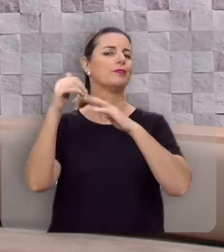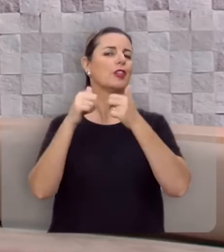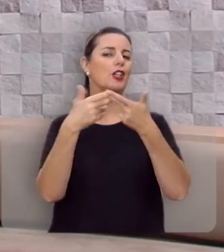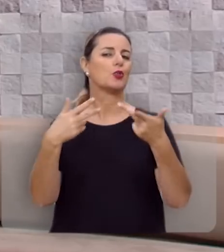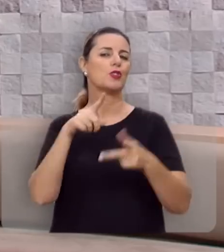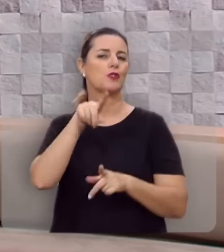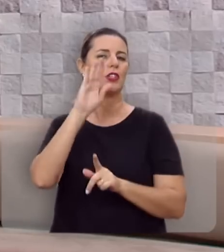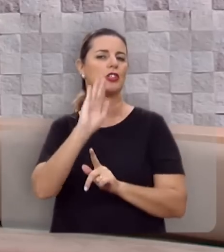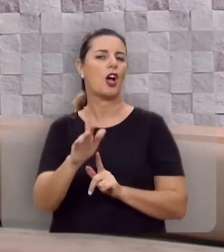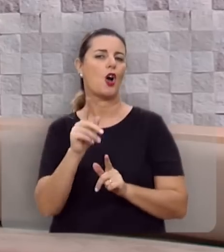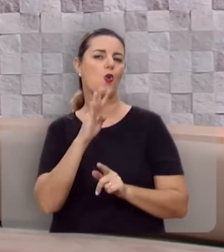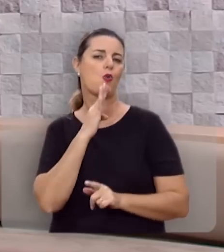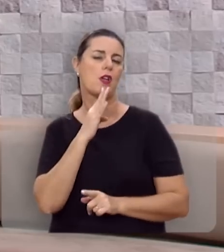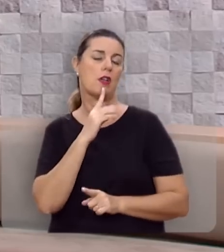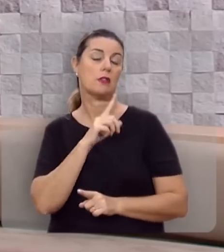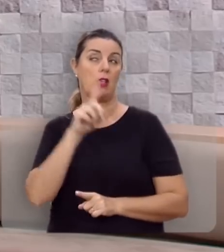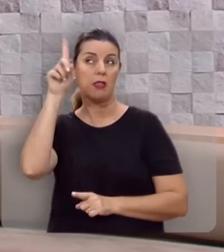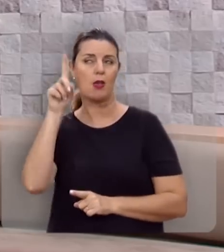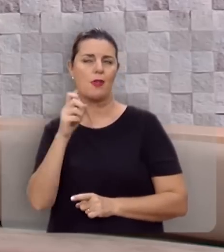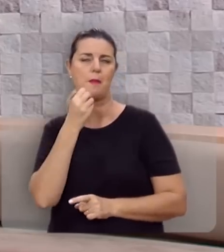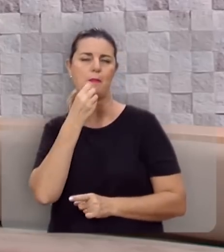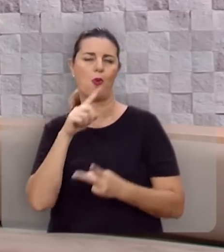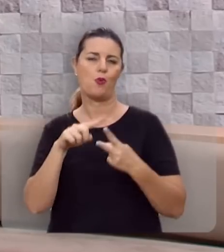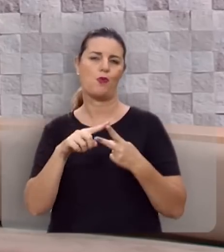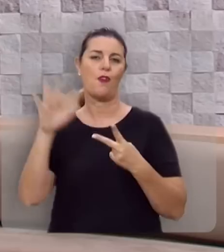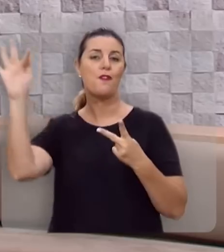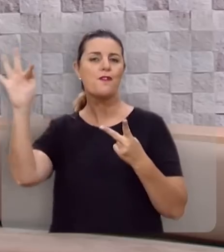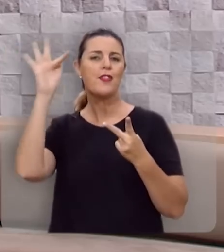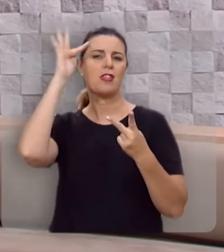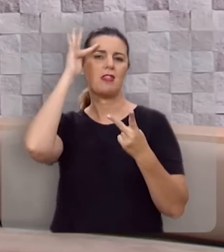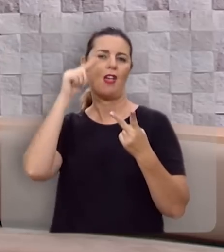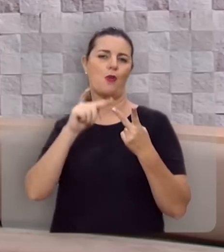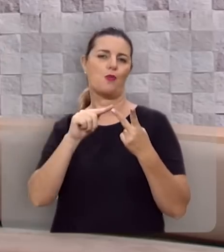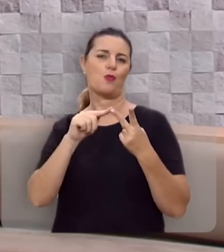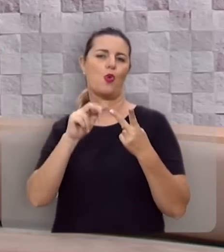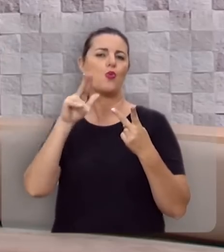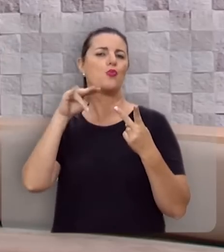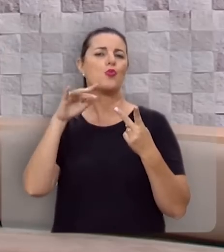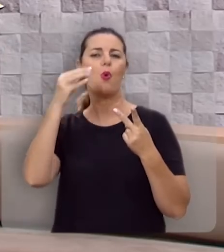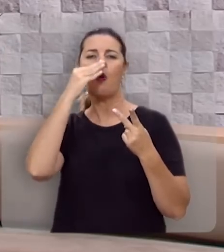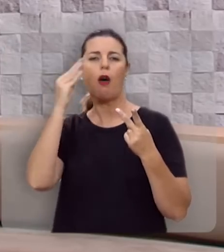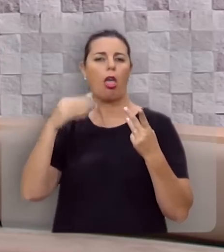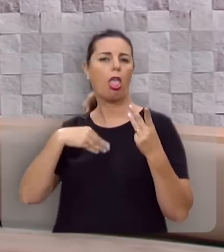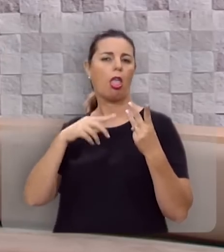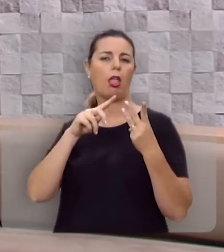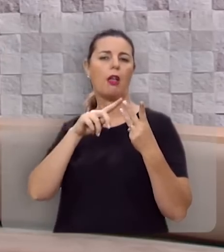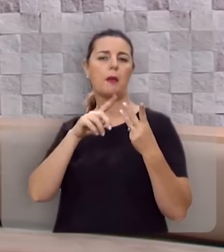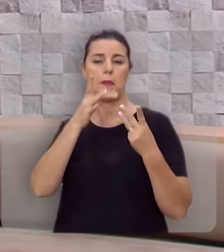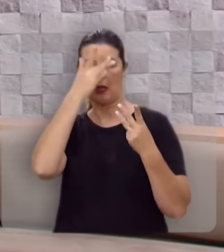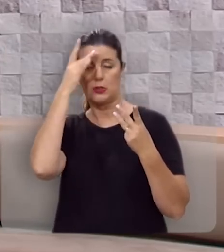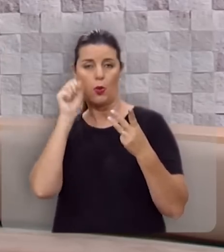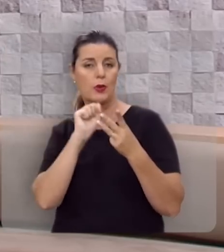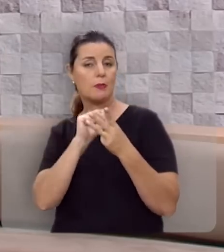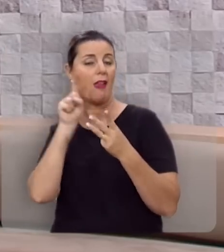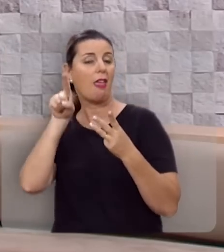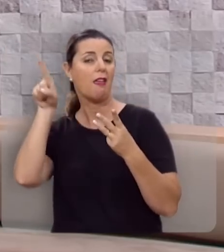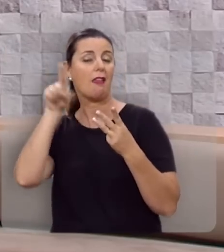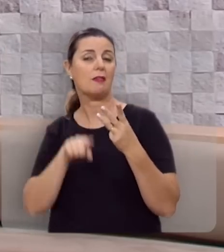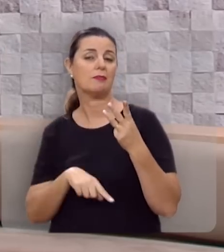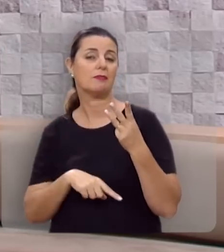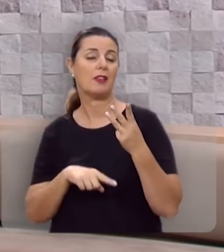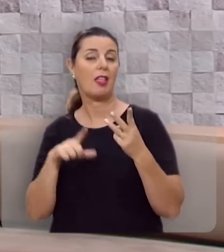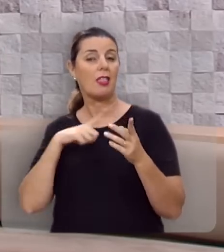conhece: que Deus é bom, que Deus é fiel, que Ele nunca desampara aqueles que nele